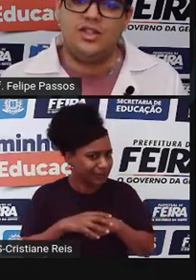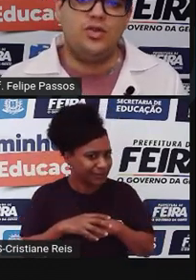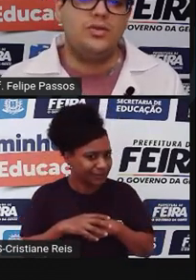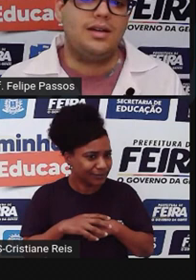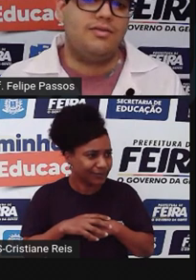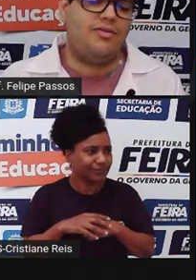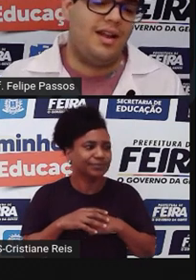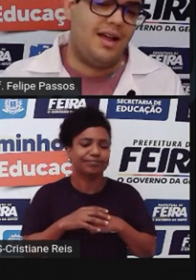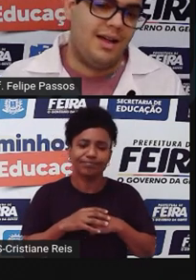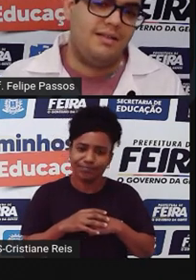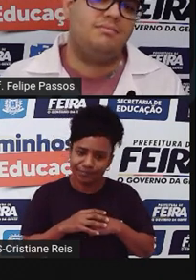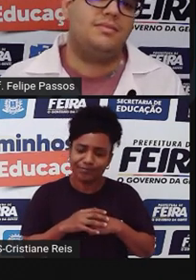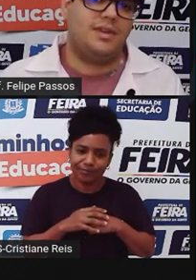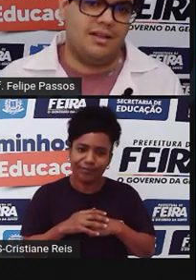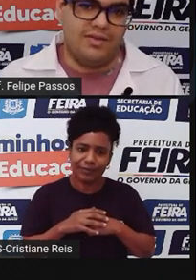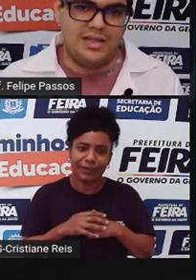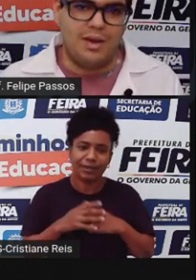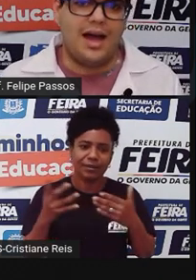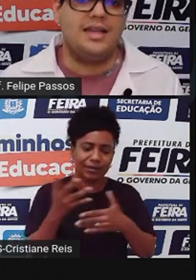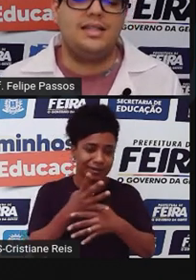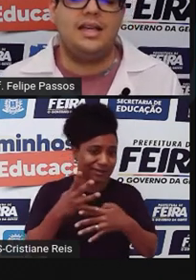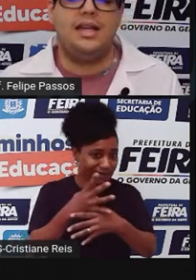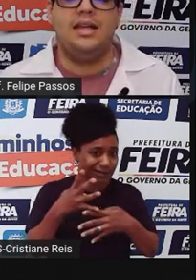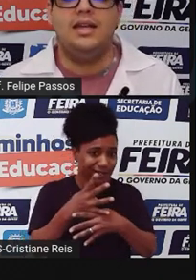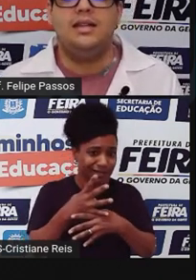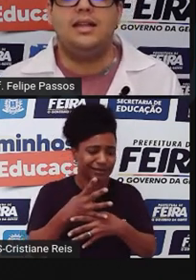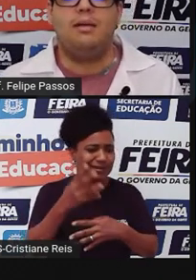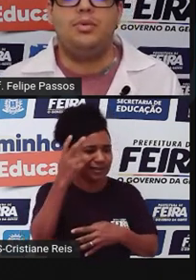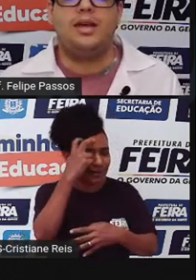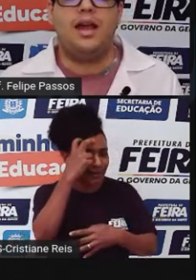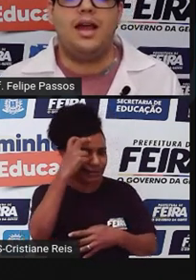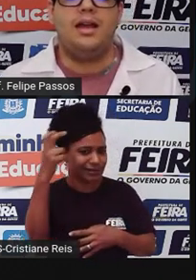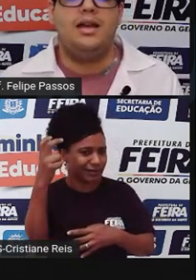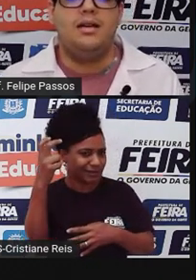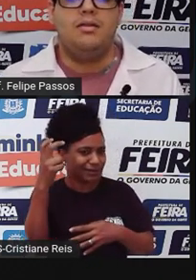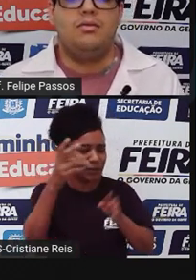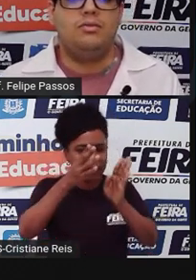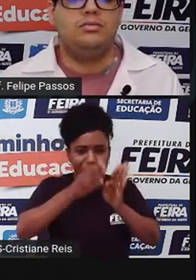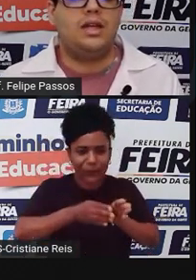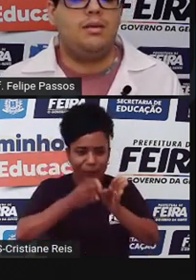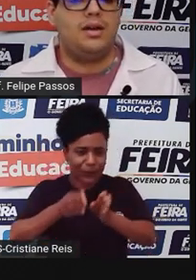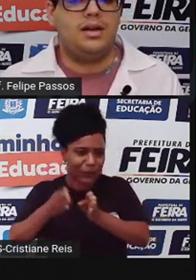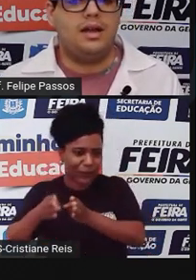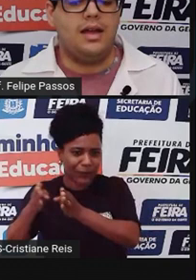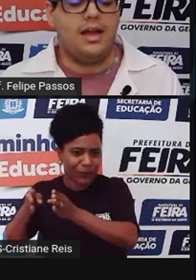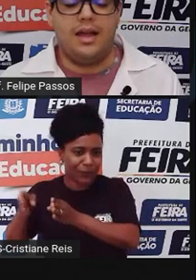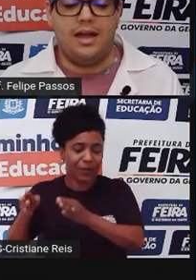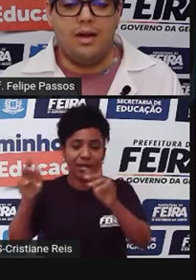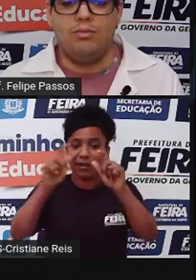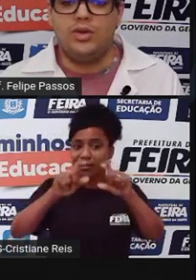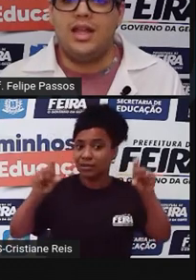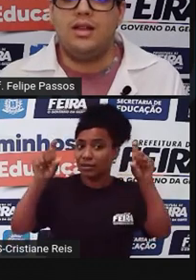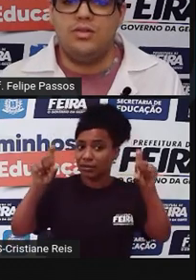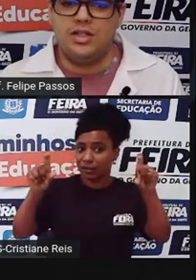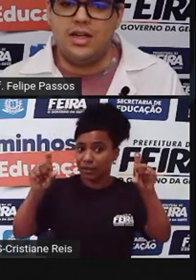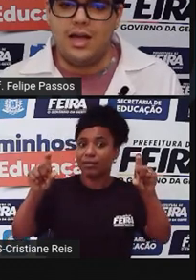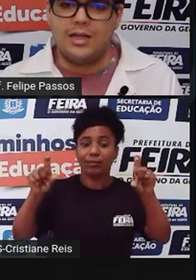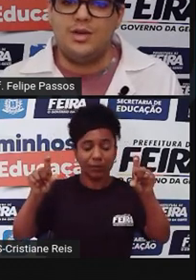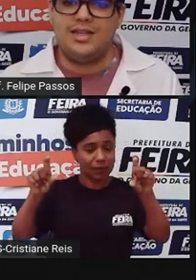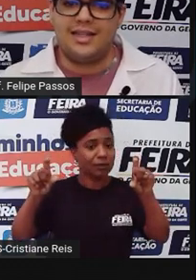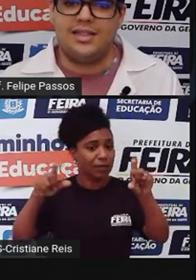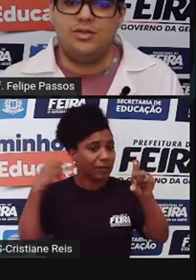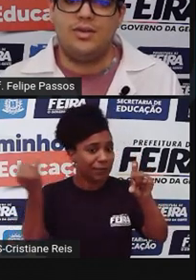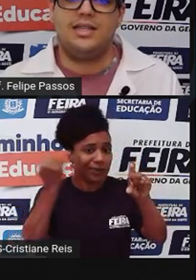tendência que a gente ouça falar cada vez mais dele né porque é um Esse é um modelo